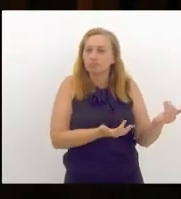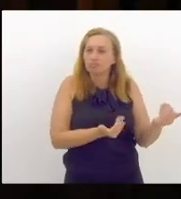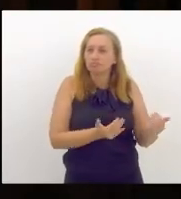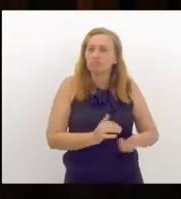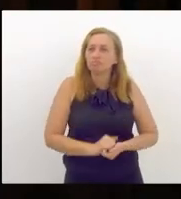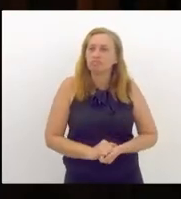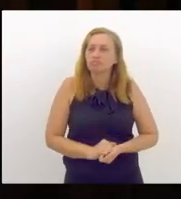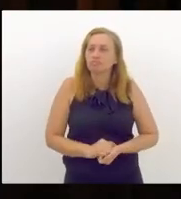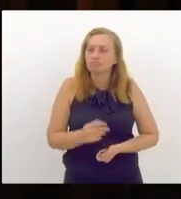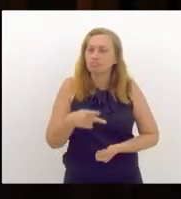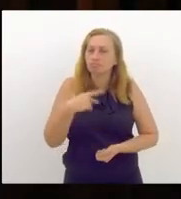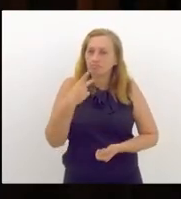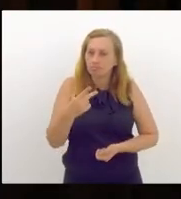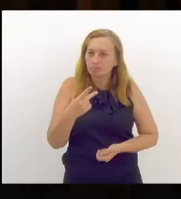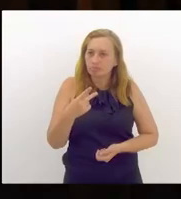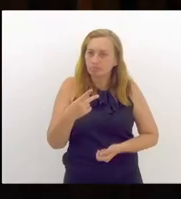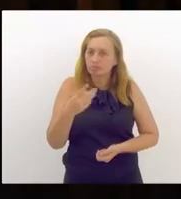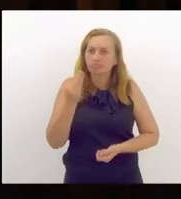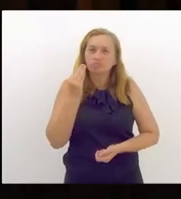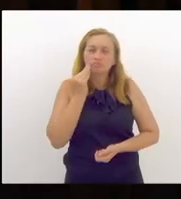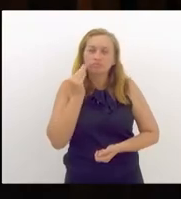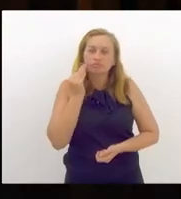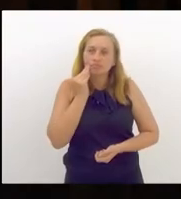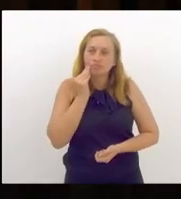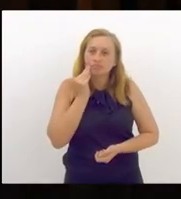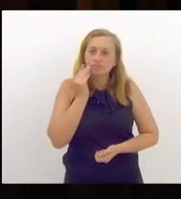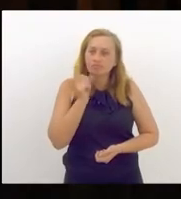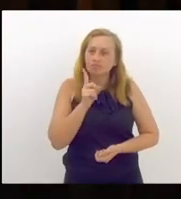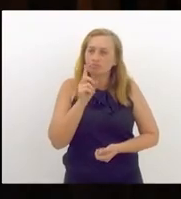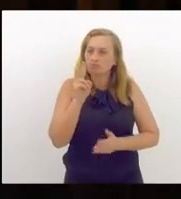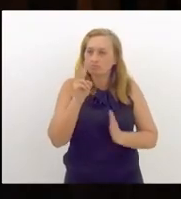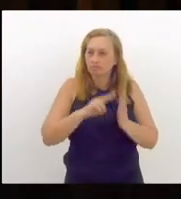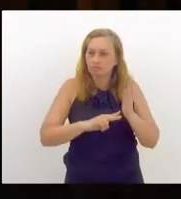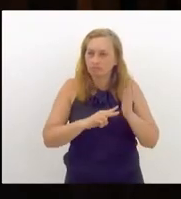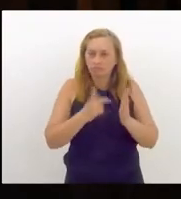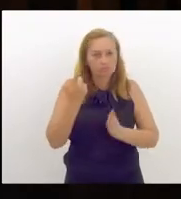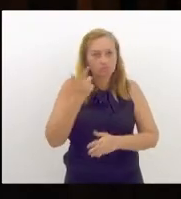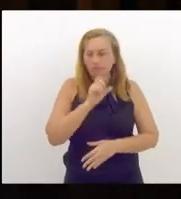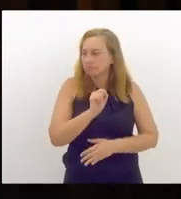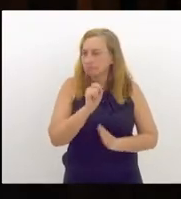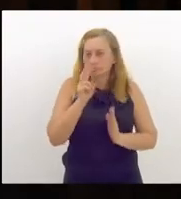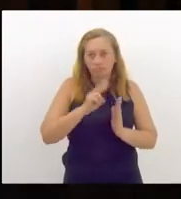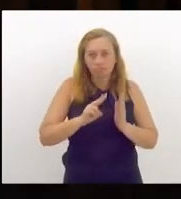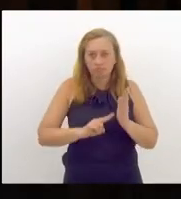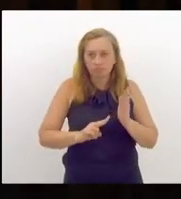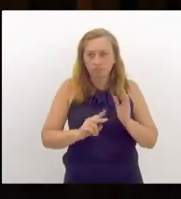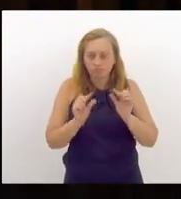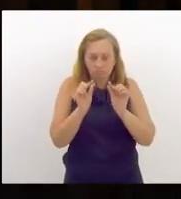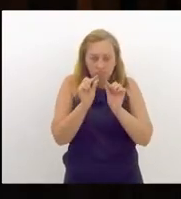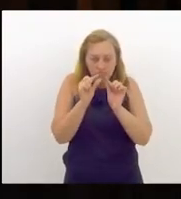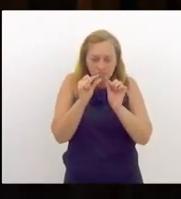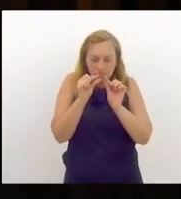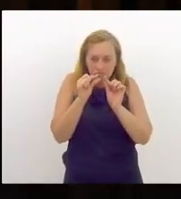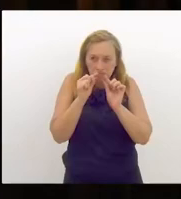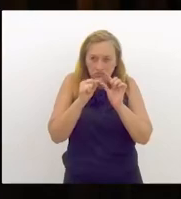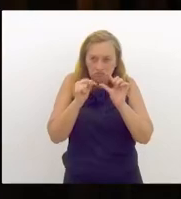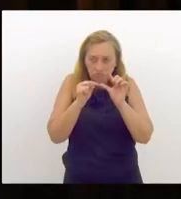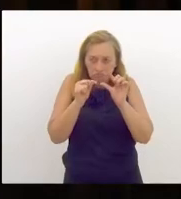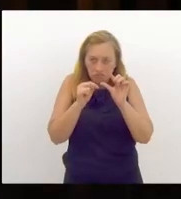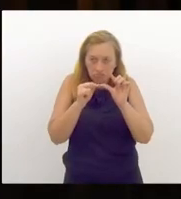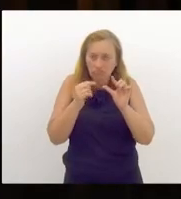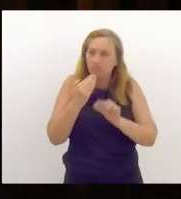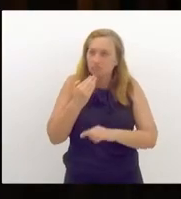que pontuou Mônica e eu não li porque eu não consigo ler letras pequenas vou